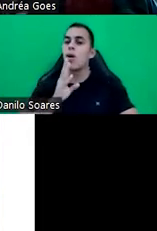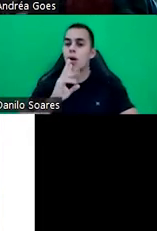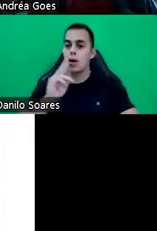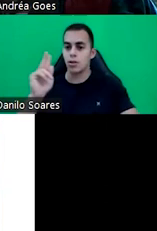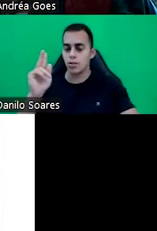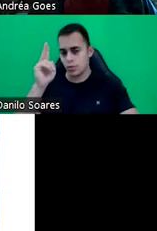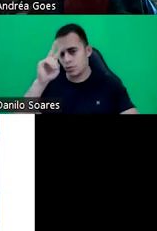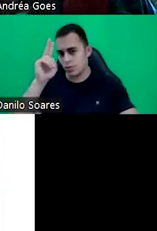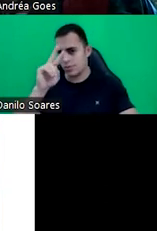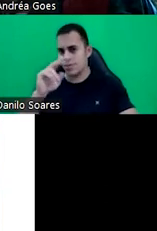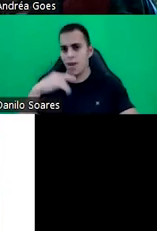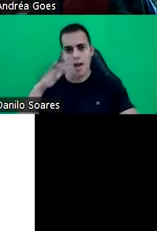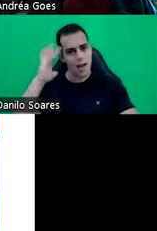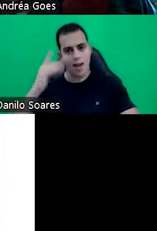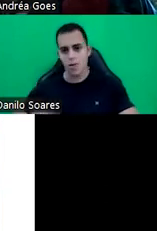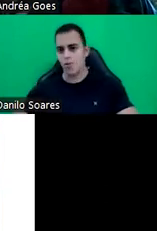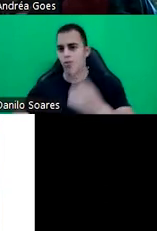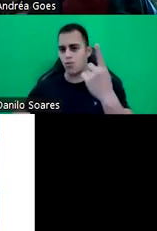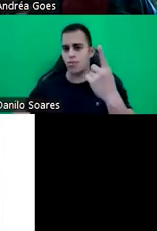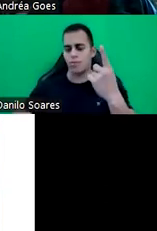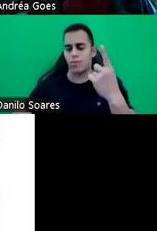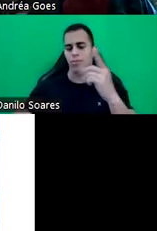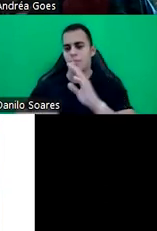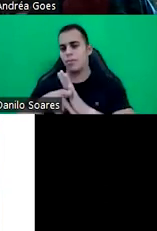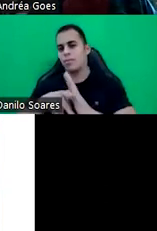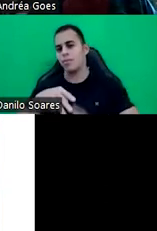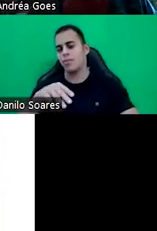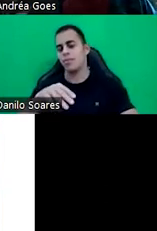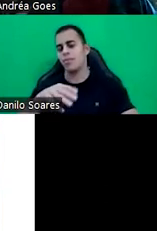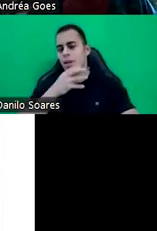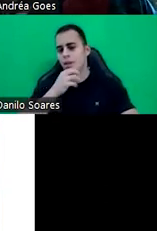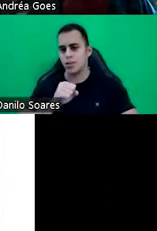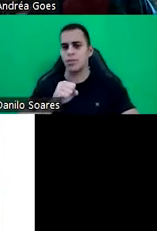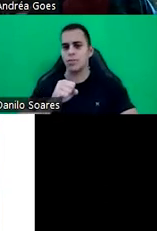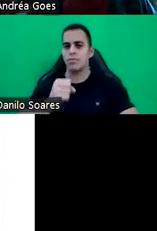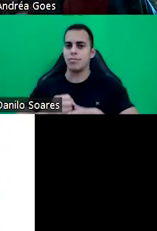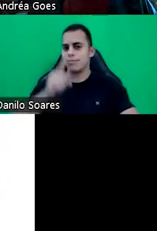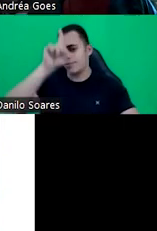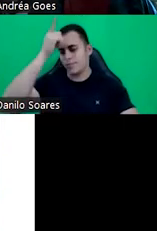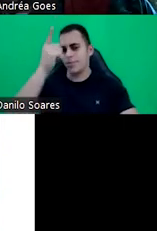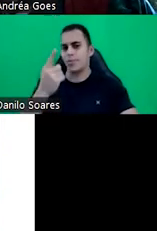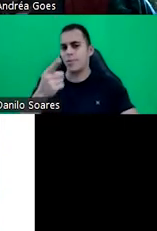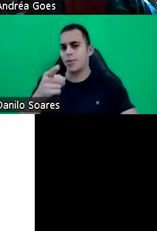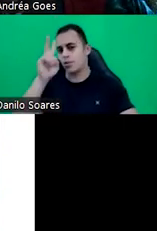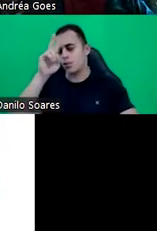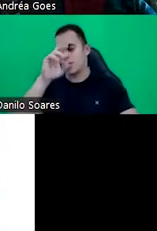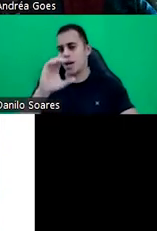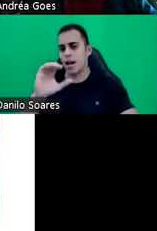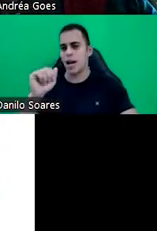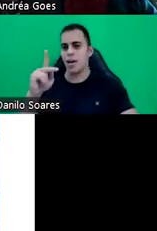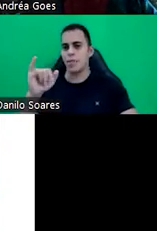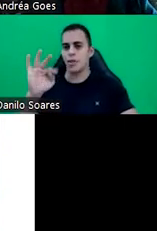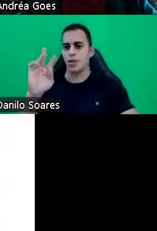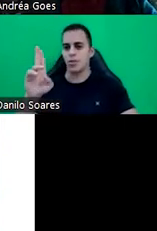se chama Capitu, além dessa inventada por Machado de Assis. Nunca vi ninguém chamada Capitu na vida real.